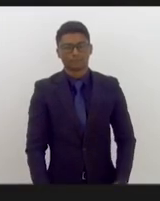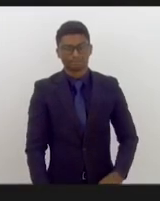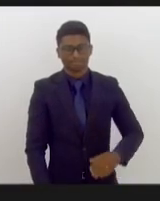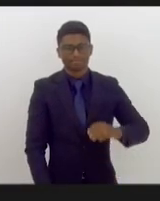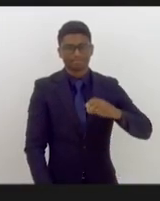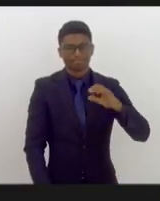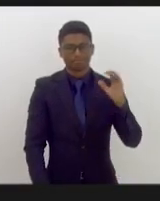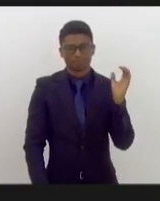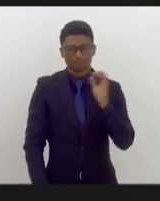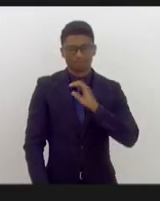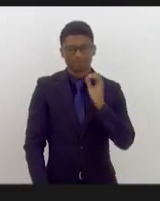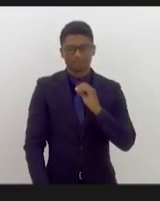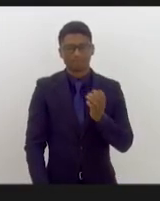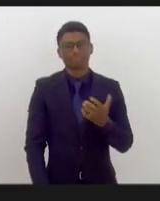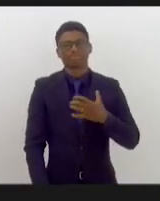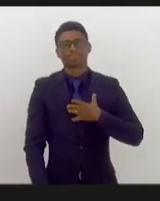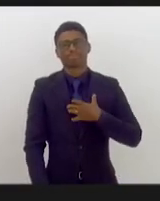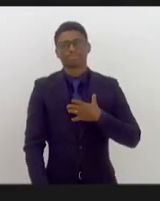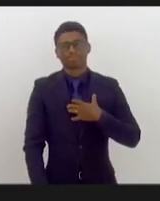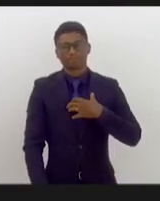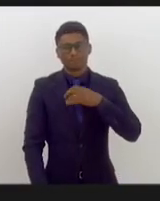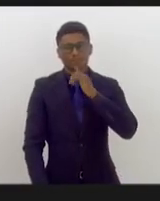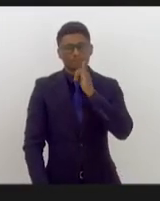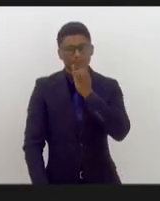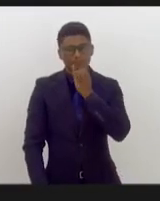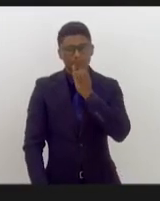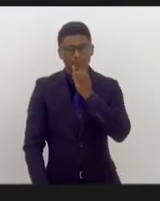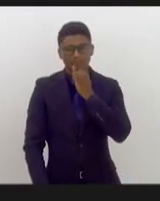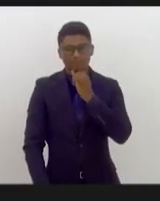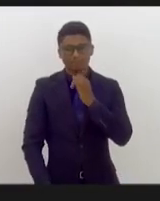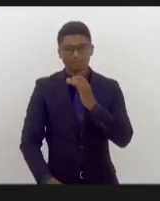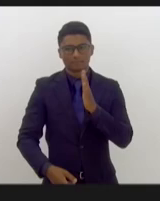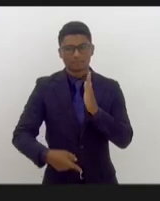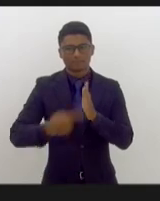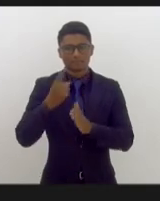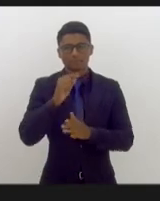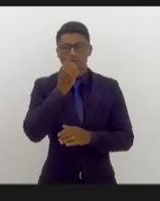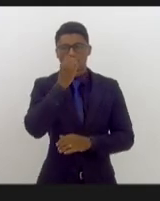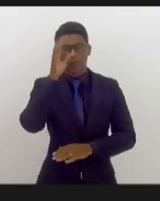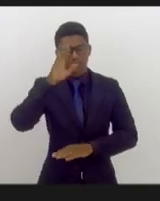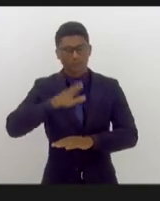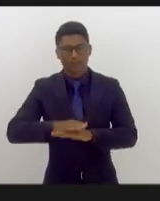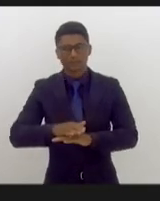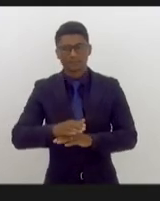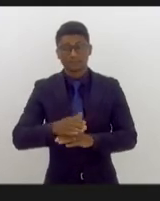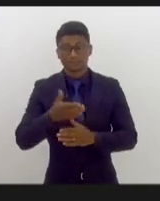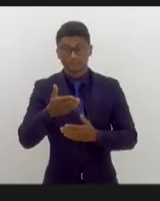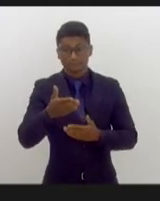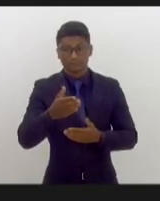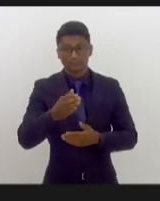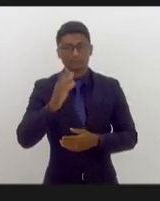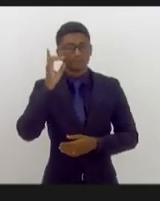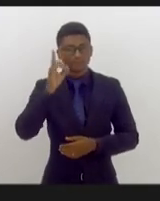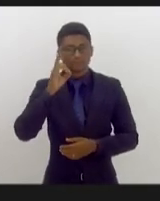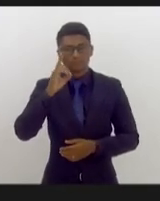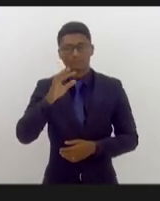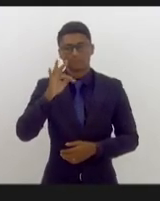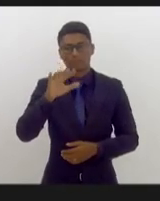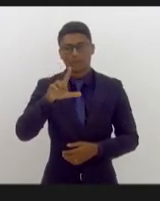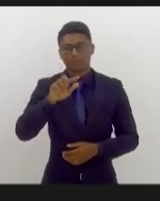Rapidamente, eu fico muito triste. Primeiro, boa tarde já a todos. Flávio, obrigada, como sempre, deputado Flávio, pelo